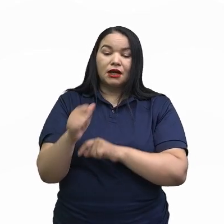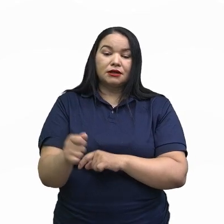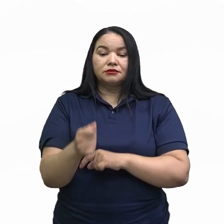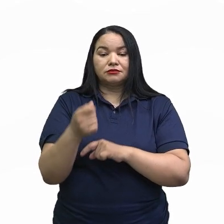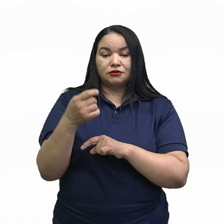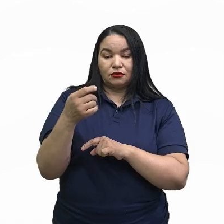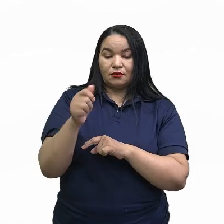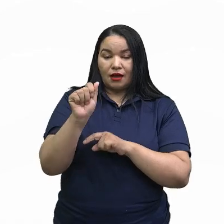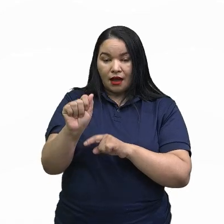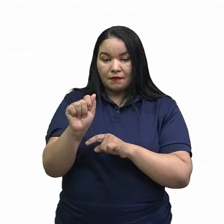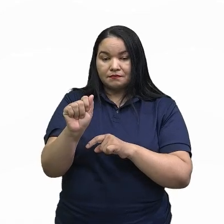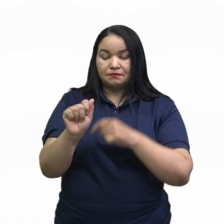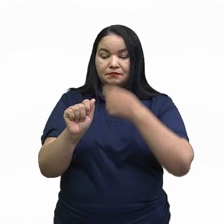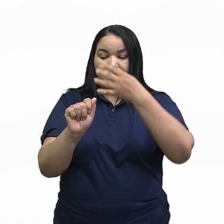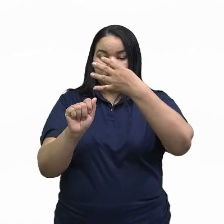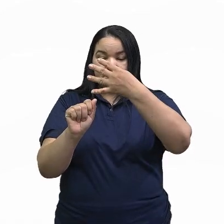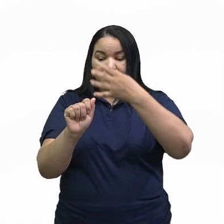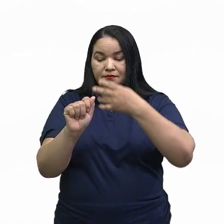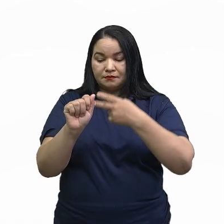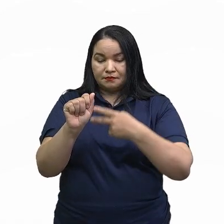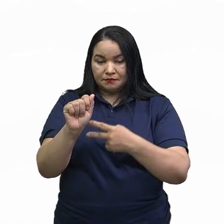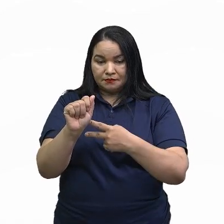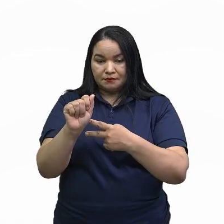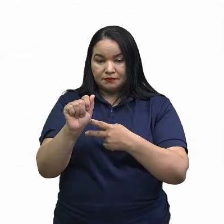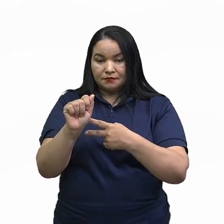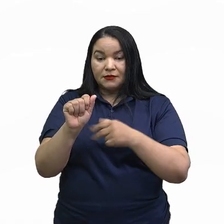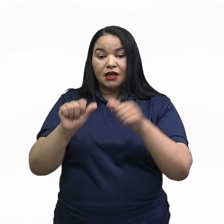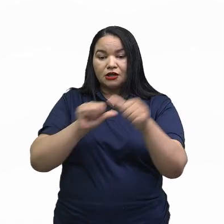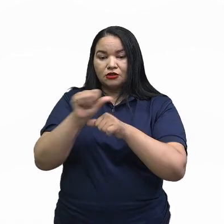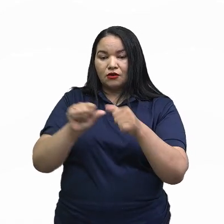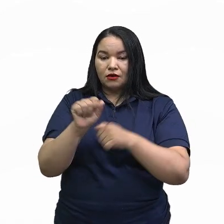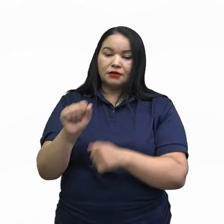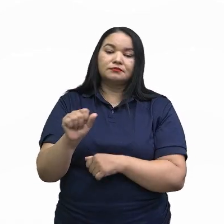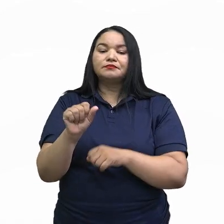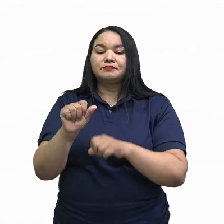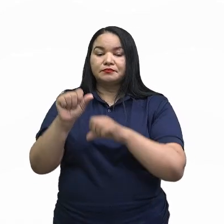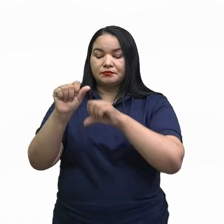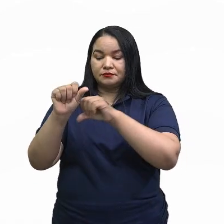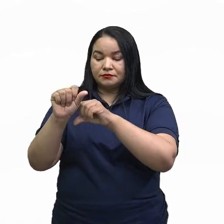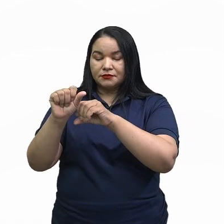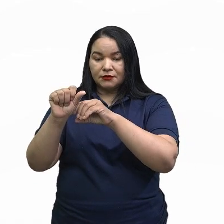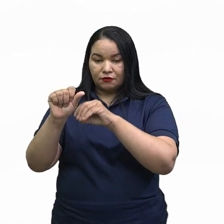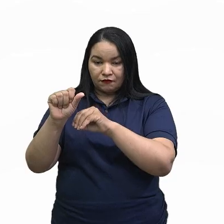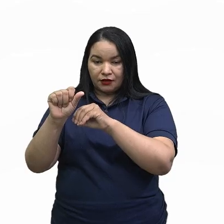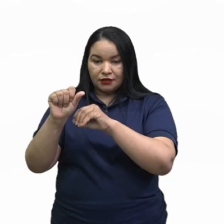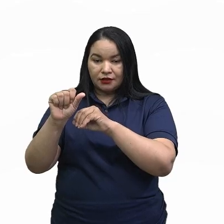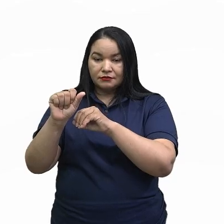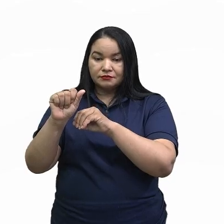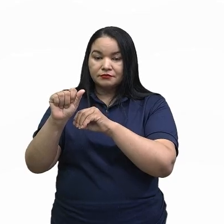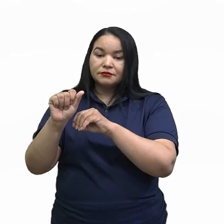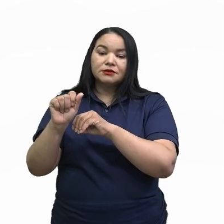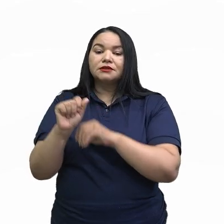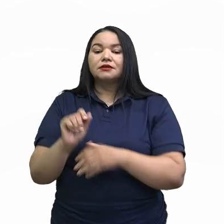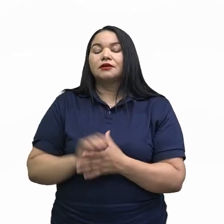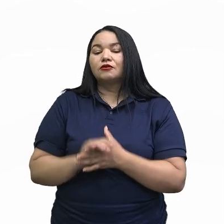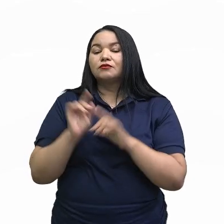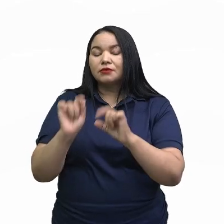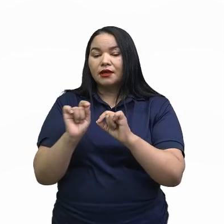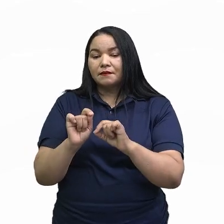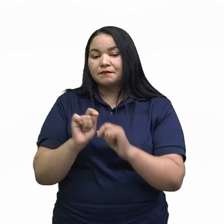vai de 92 para 90, e em cima, uma redução de 4, por isso que ele vai